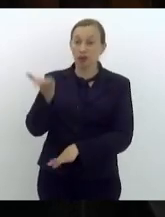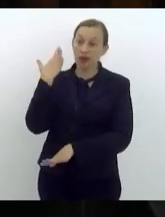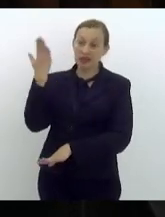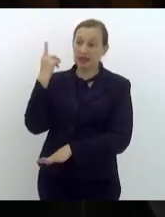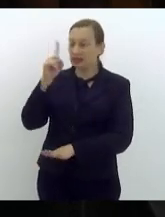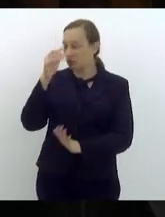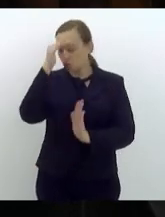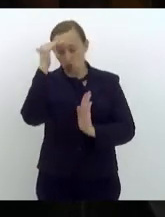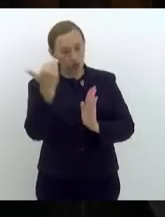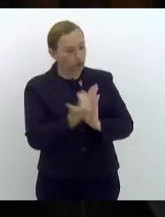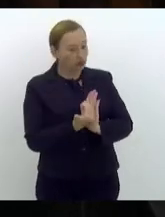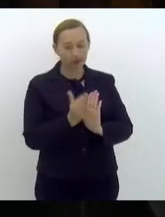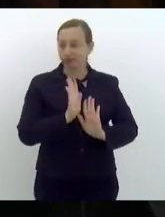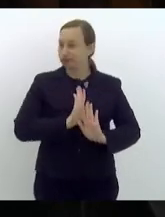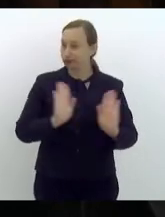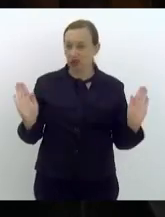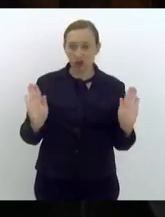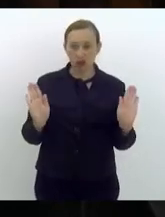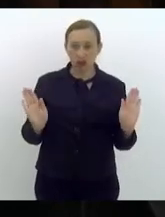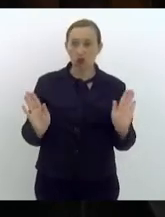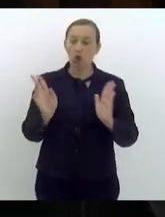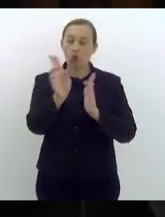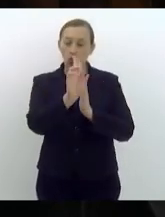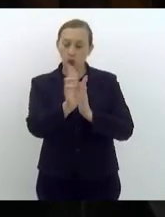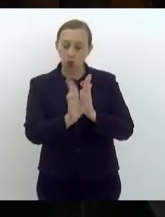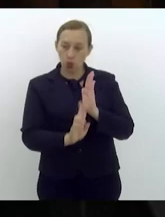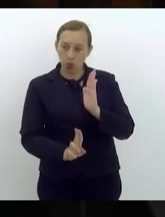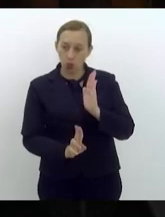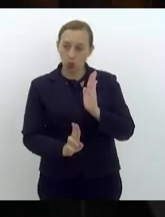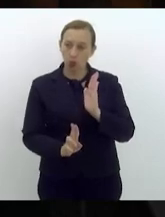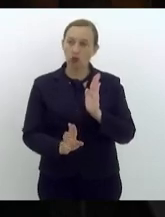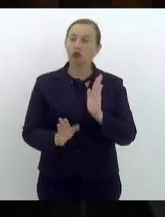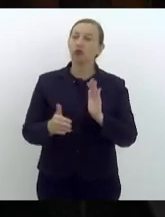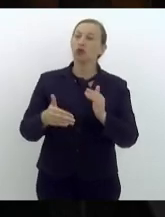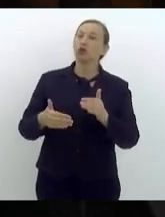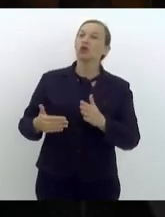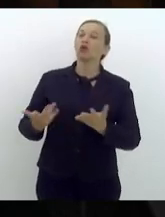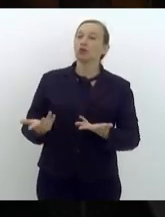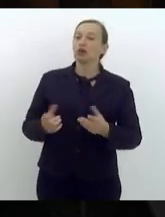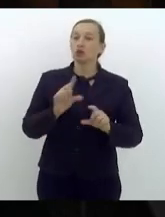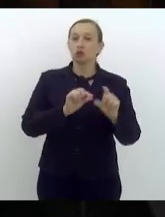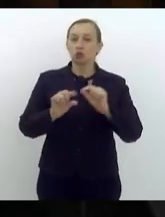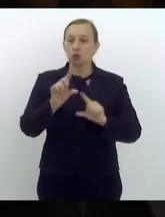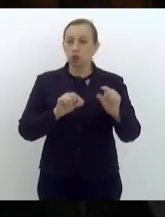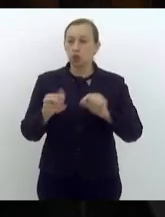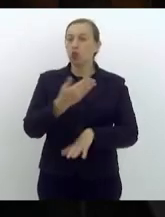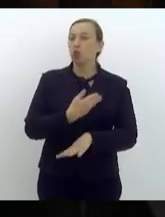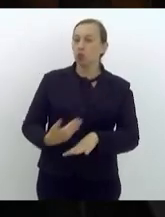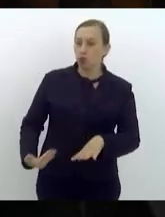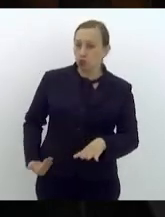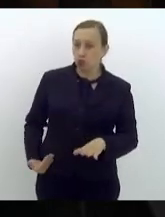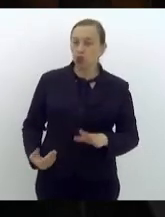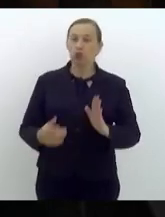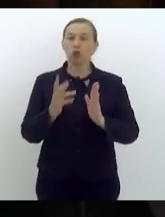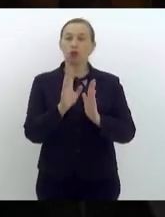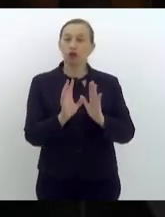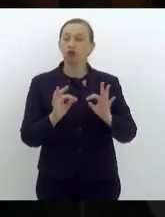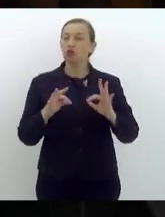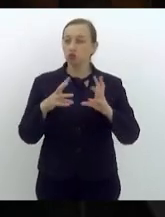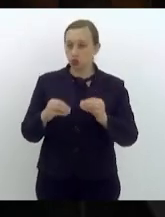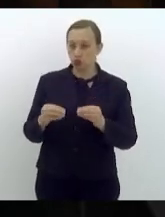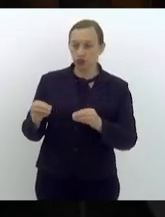cumpriu. Está definindo ele os nomes, sem haver o processo de seleção pública, lista tríplice, etc,